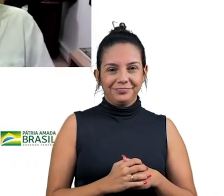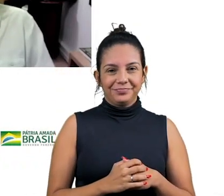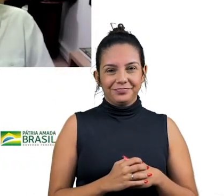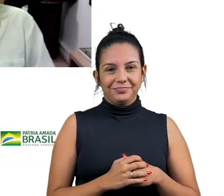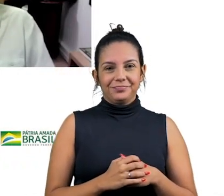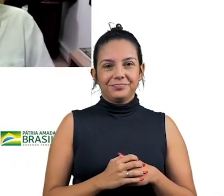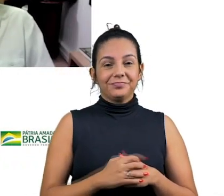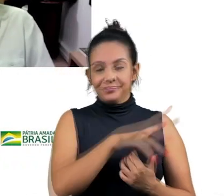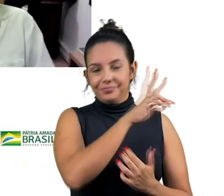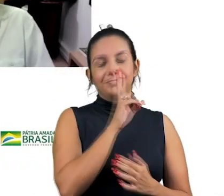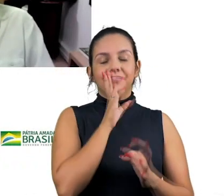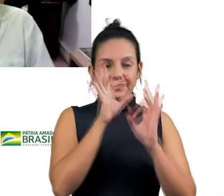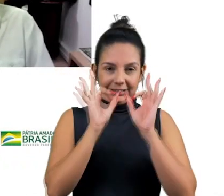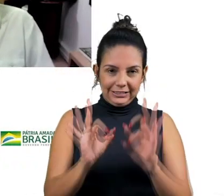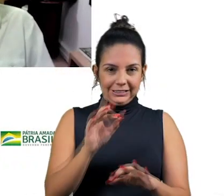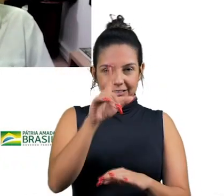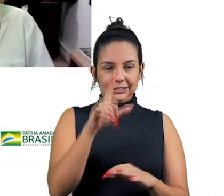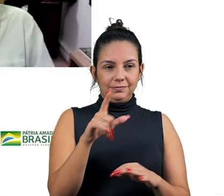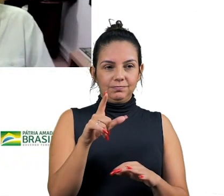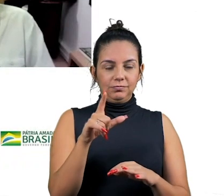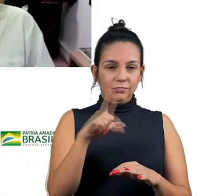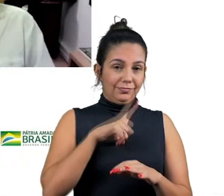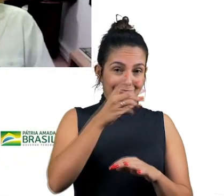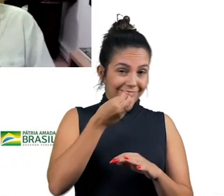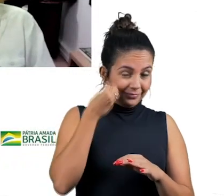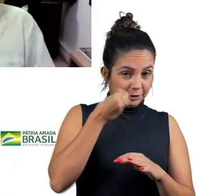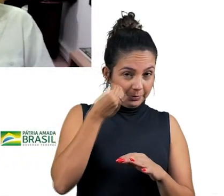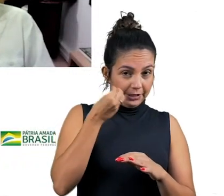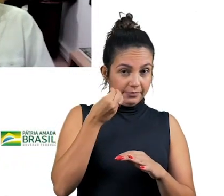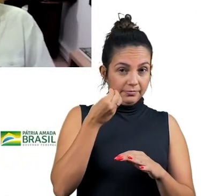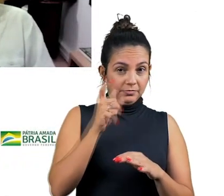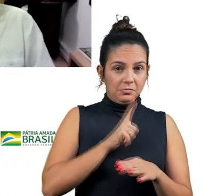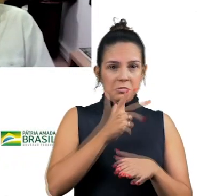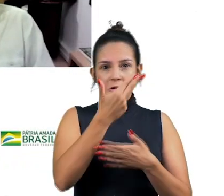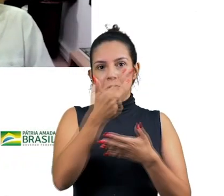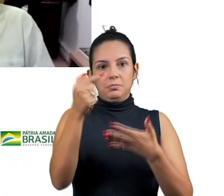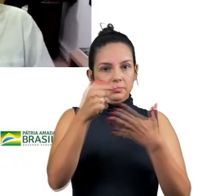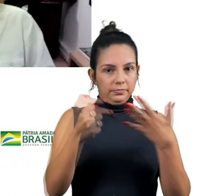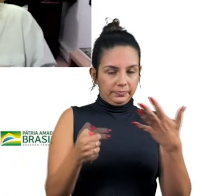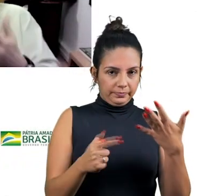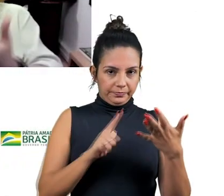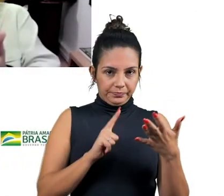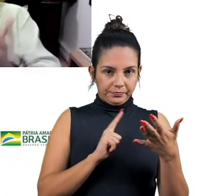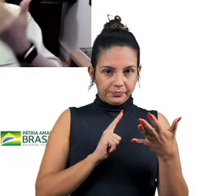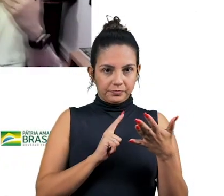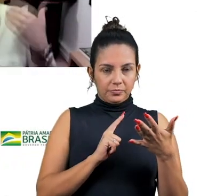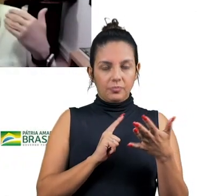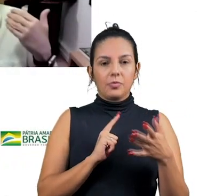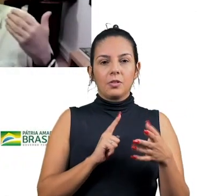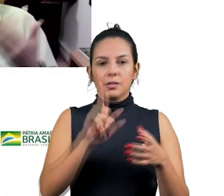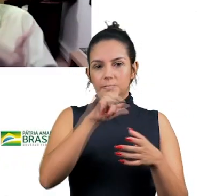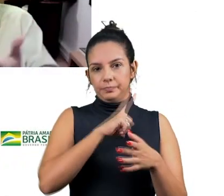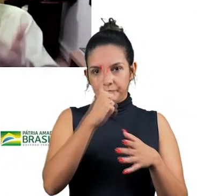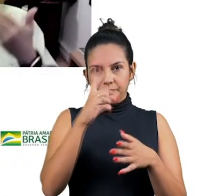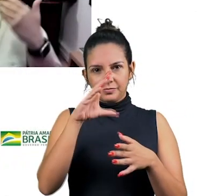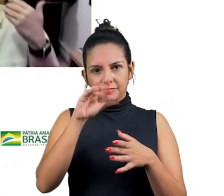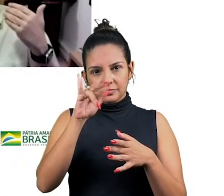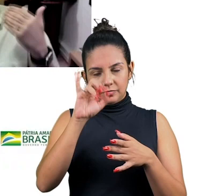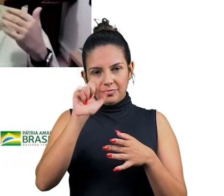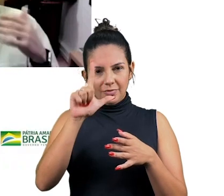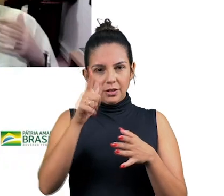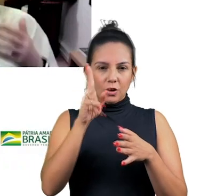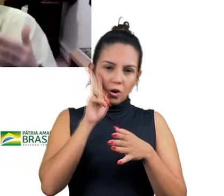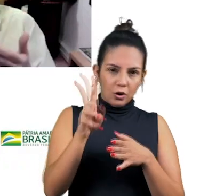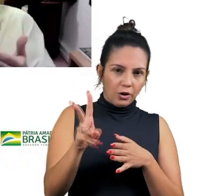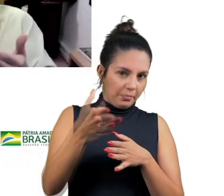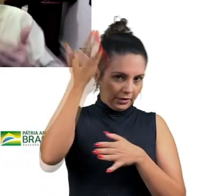dizer, essa experiência, ela tem vários canais, né? Você tem um canal que você olha